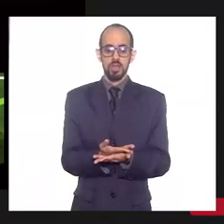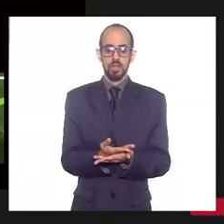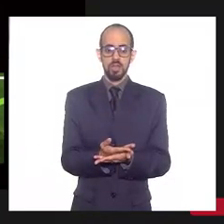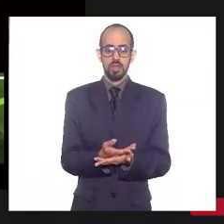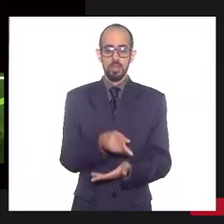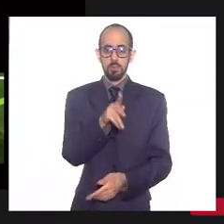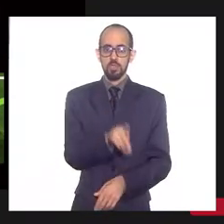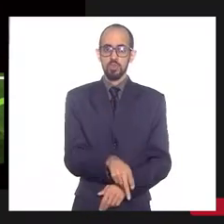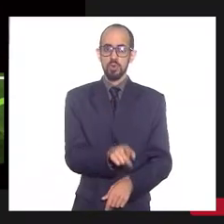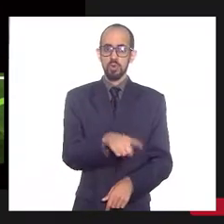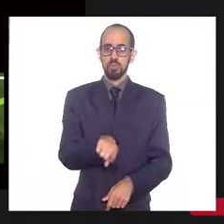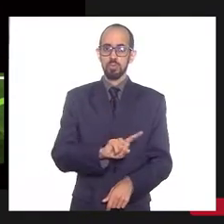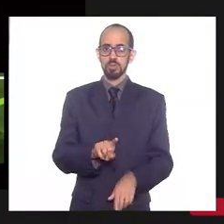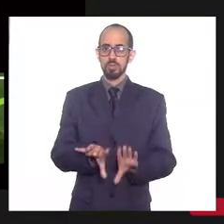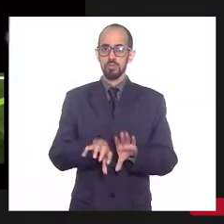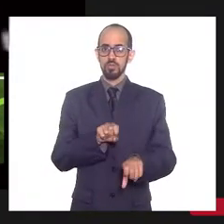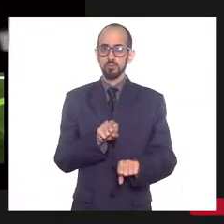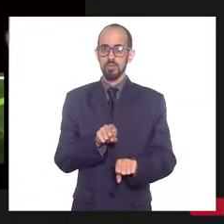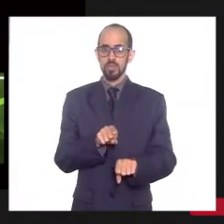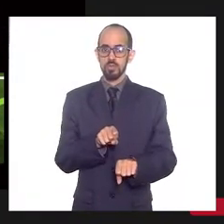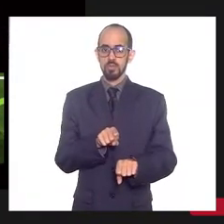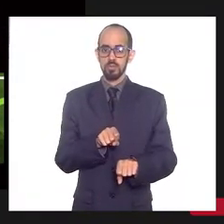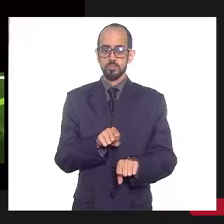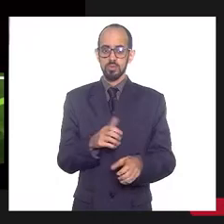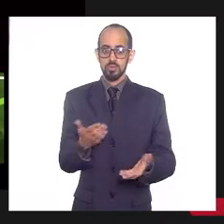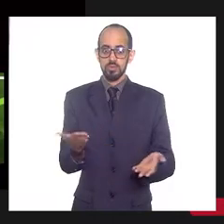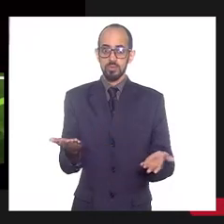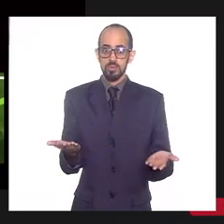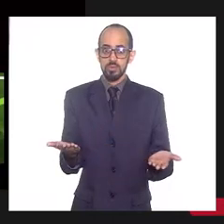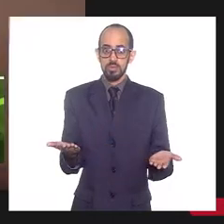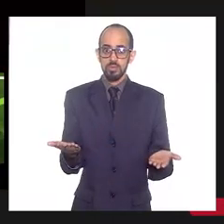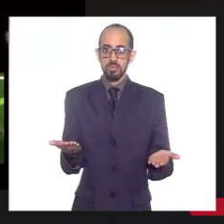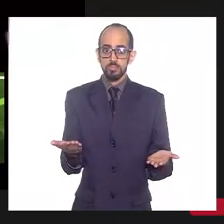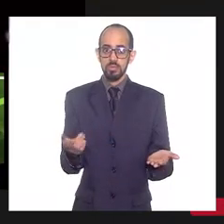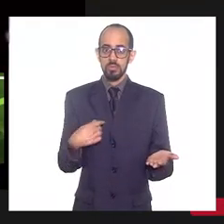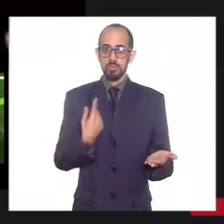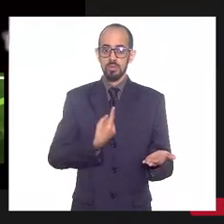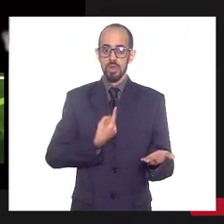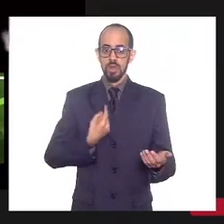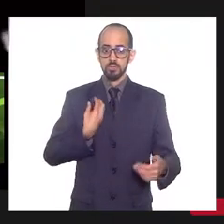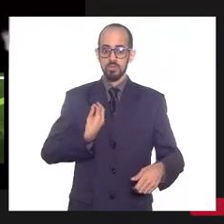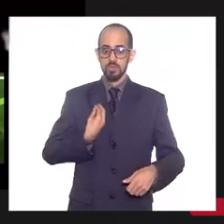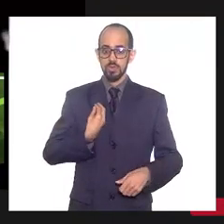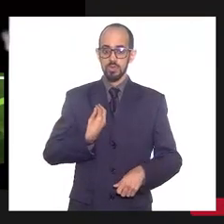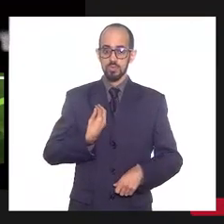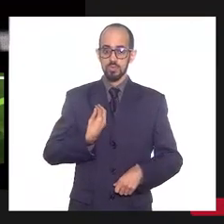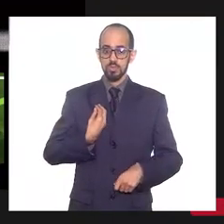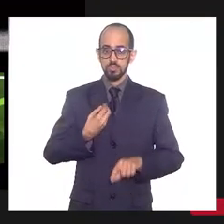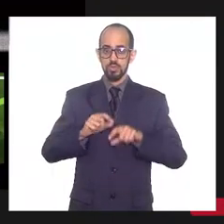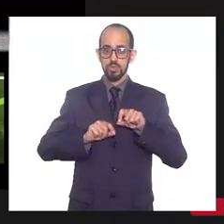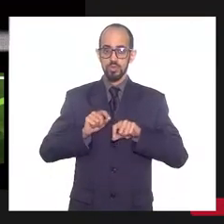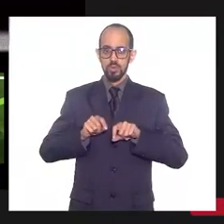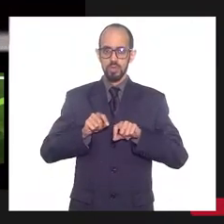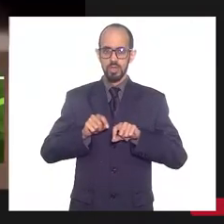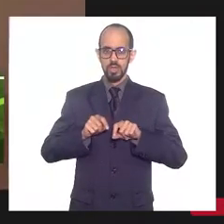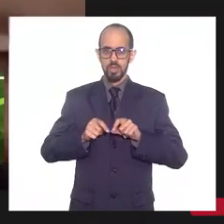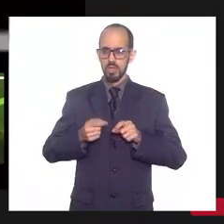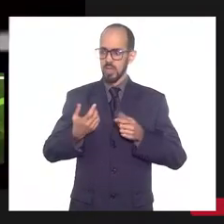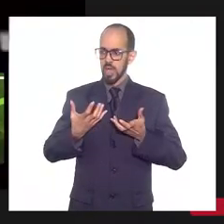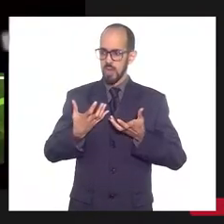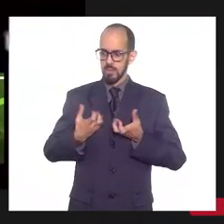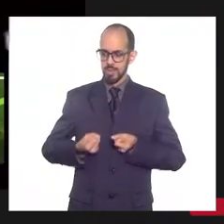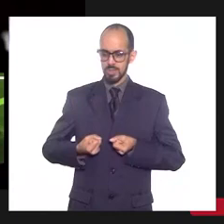passou das pessoas não precisam ter diploma a gente vive é a mercê de